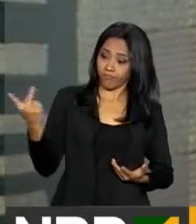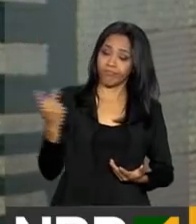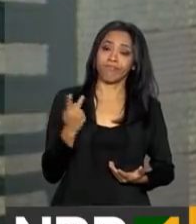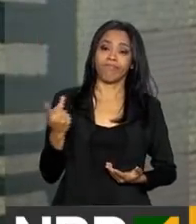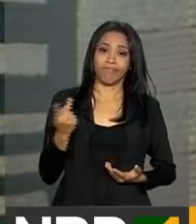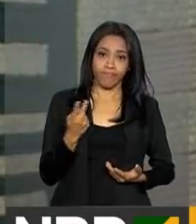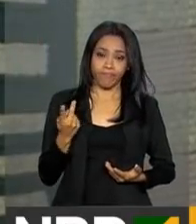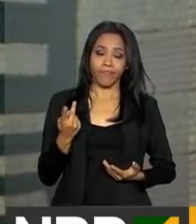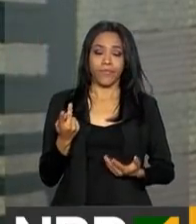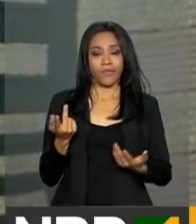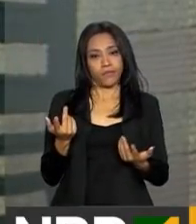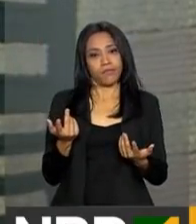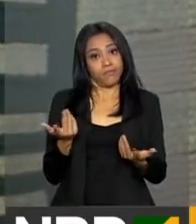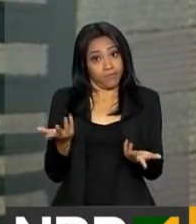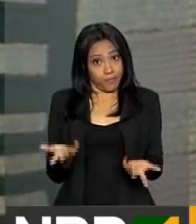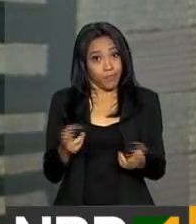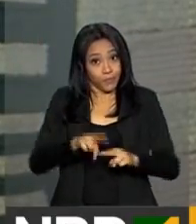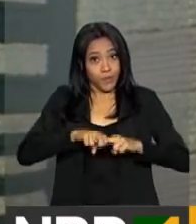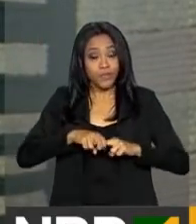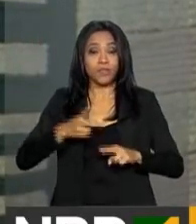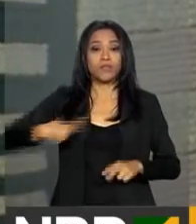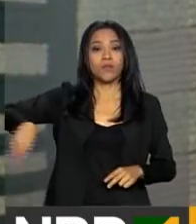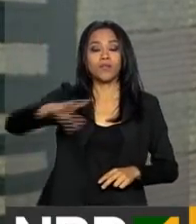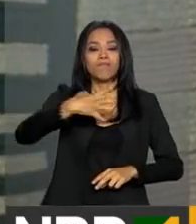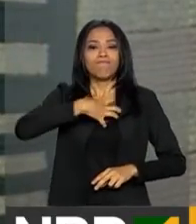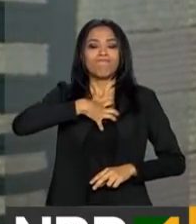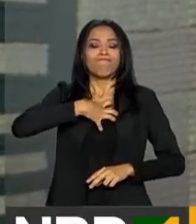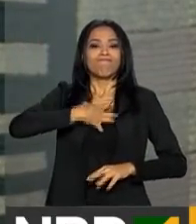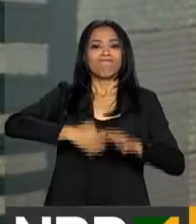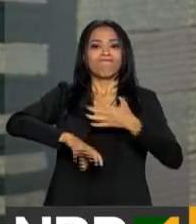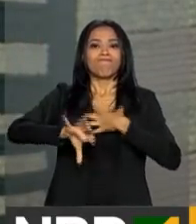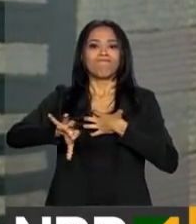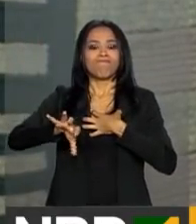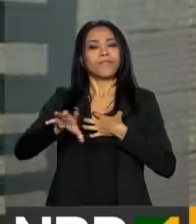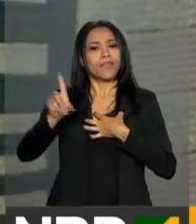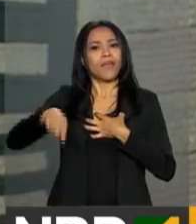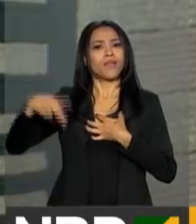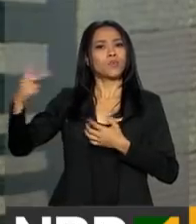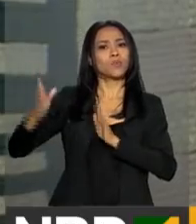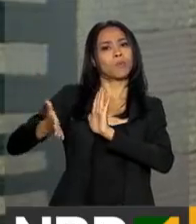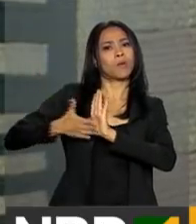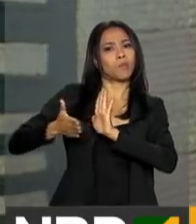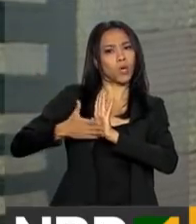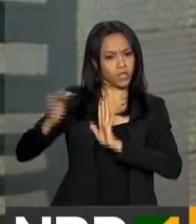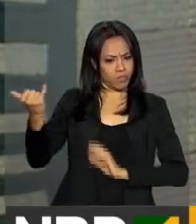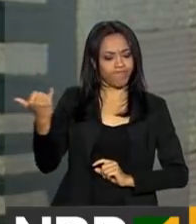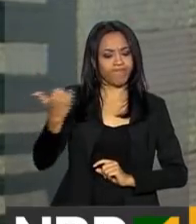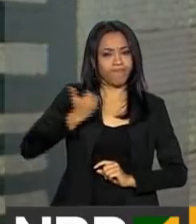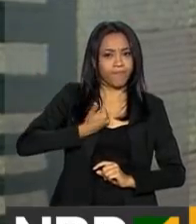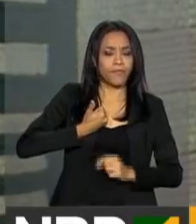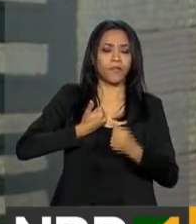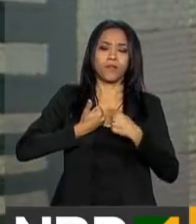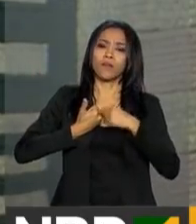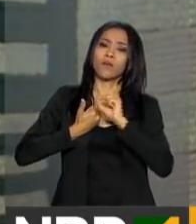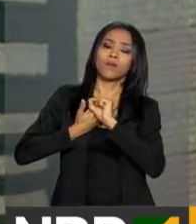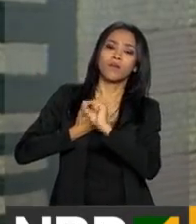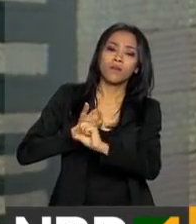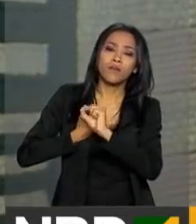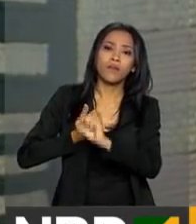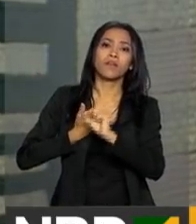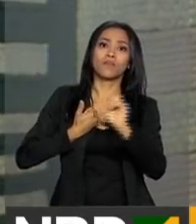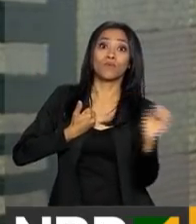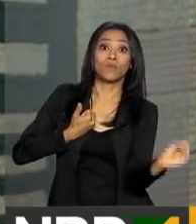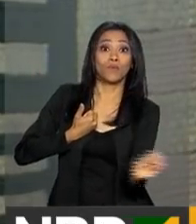Daí, naturalmente, nosso entusiasmo, até uma proposta que Vossa Excelência faz de um novo e